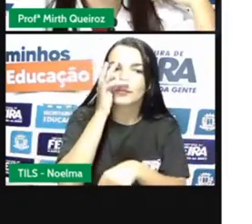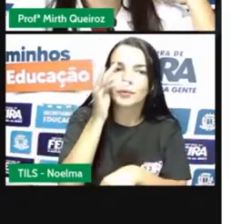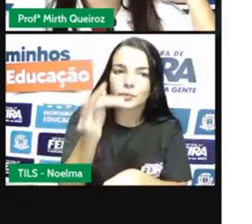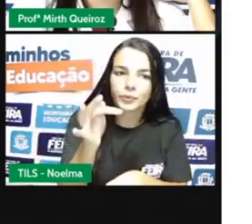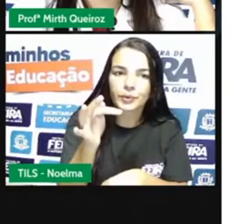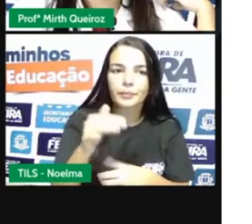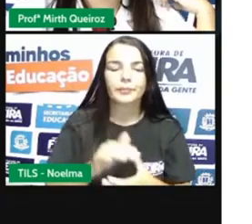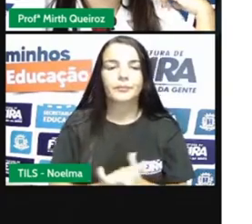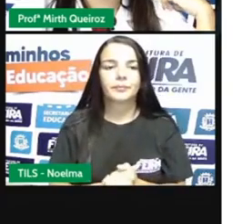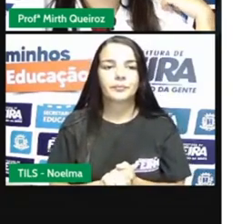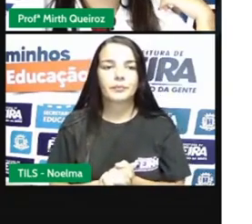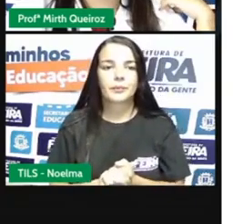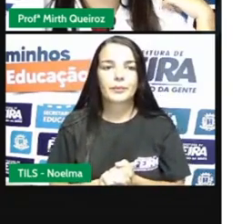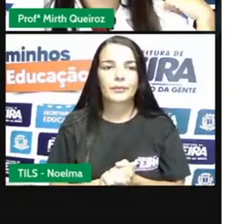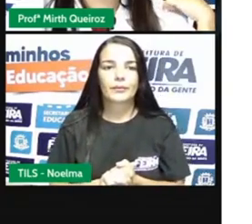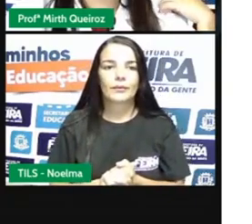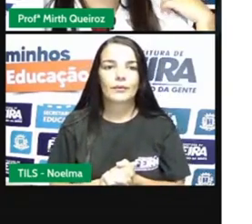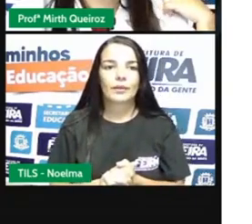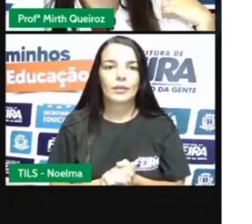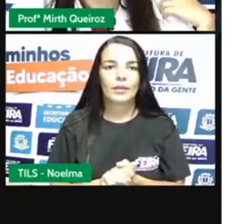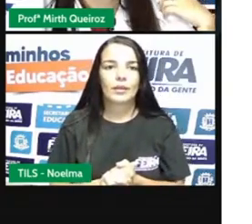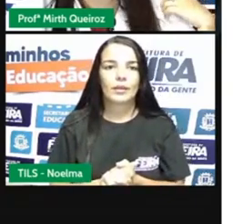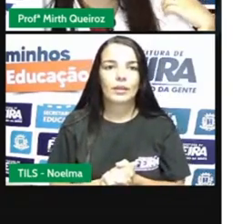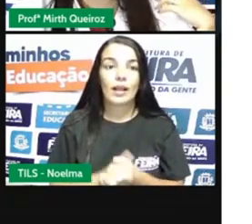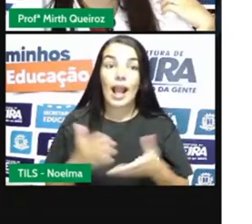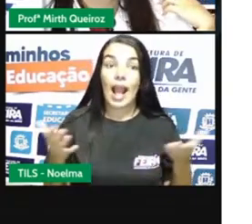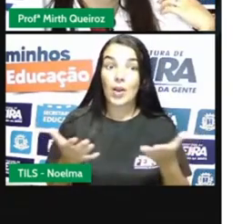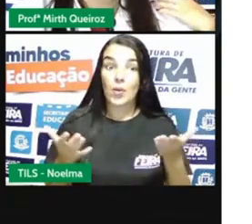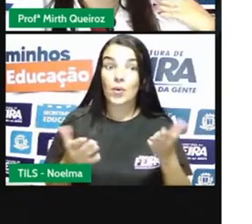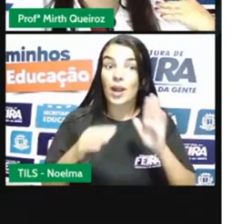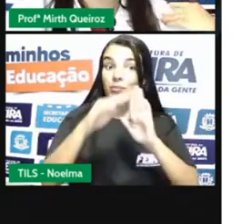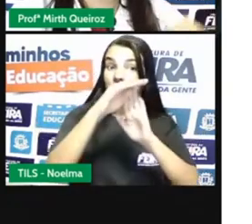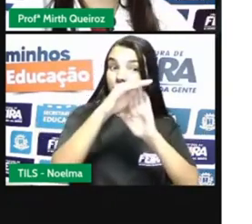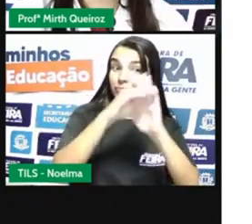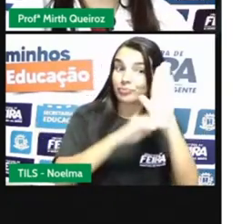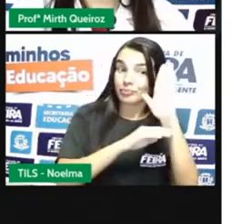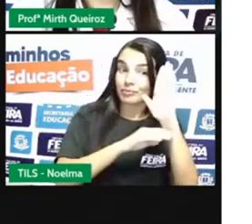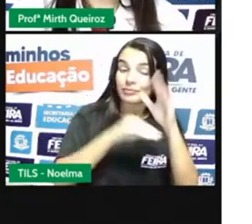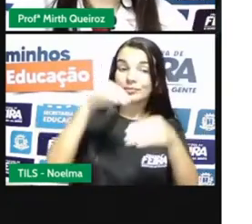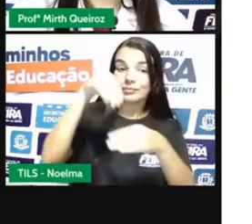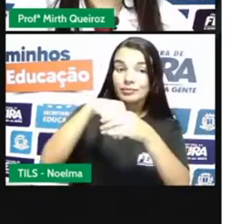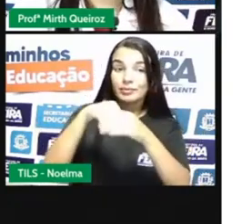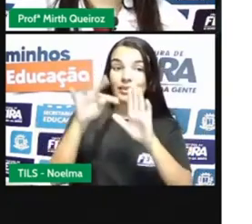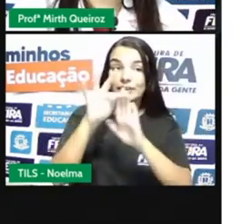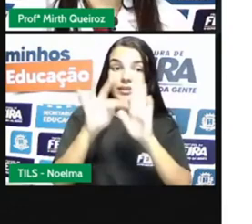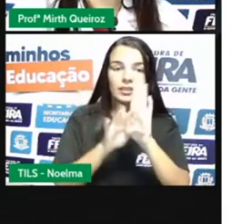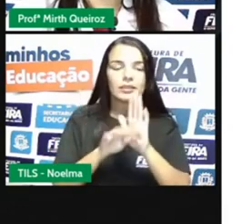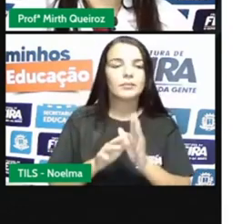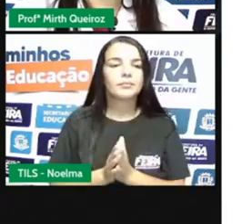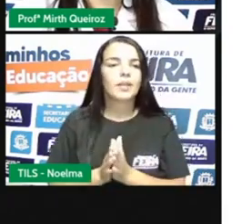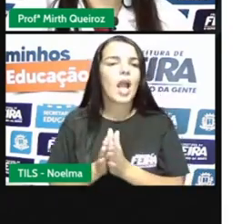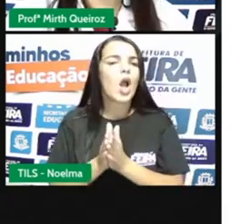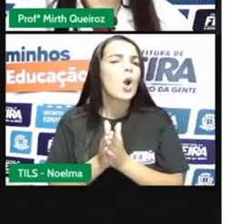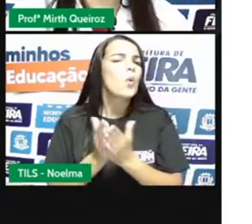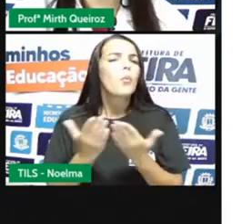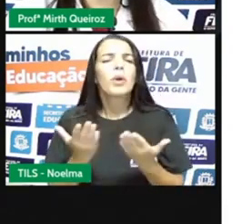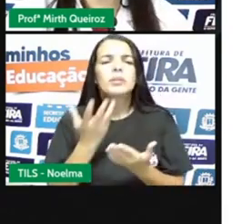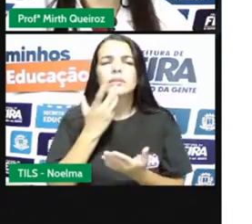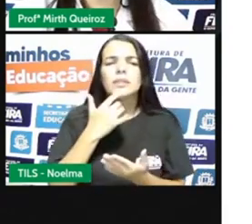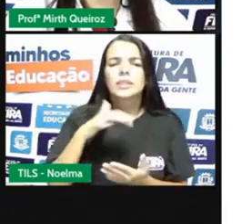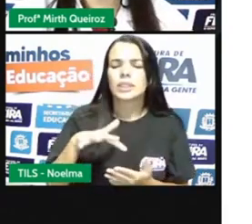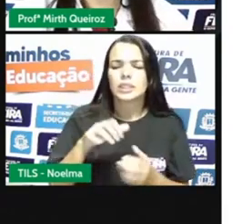do sedentarismo. Vamos ao desenvolvimento do texto. Quando a criança pode começar a